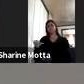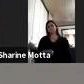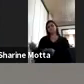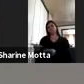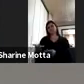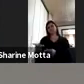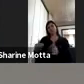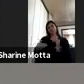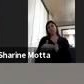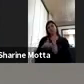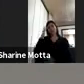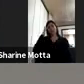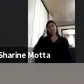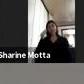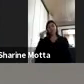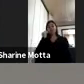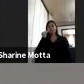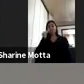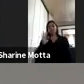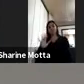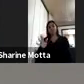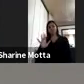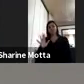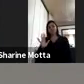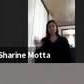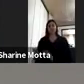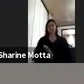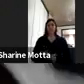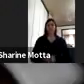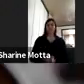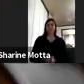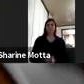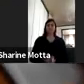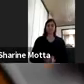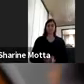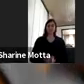Até amanhã, Gilce. Até amanhã.